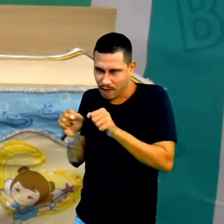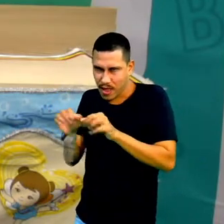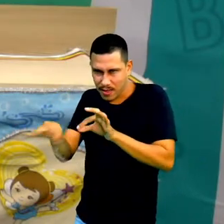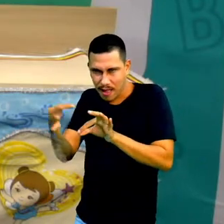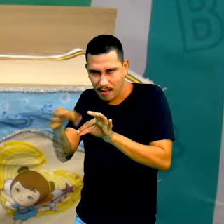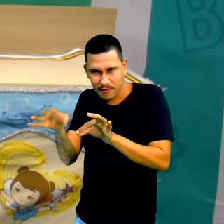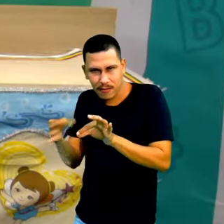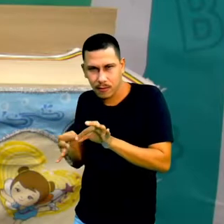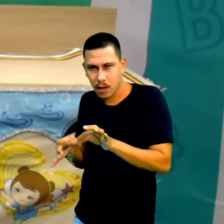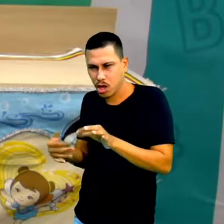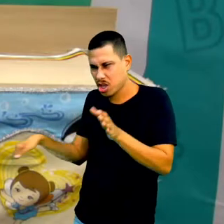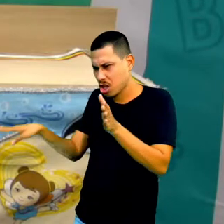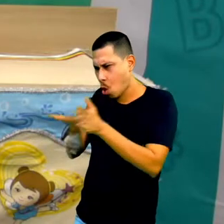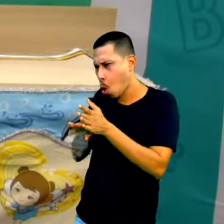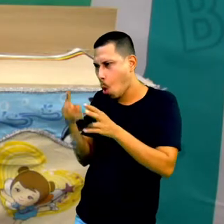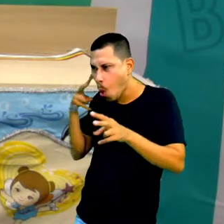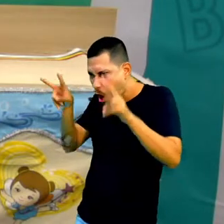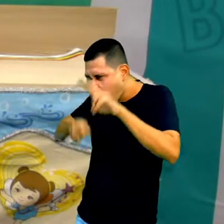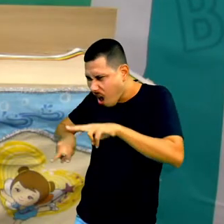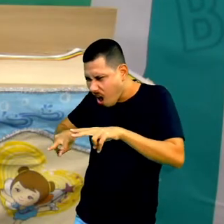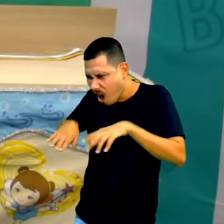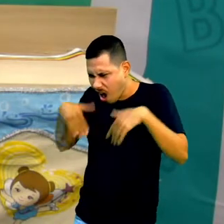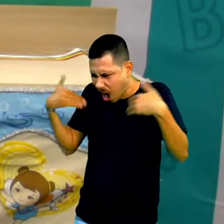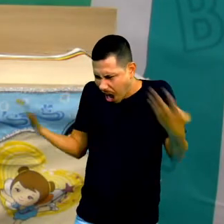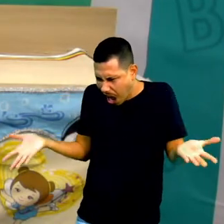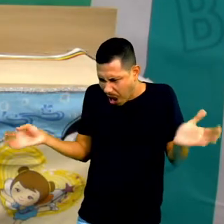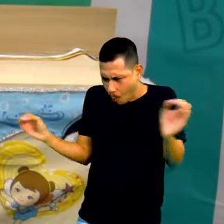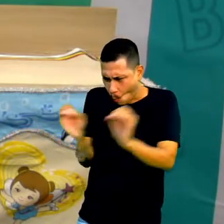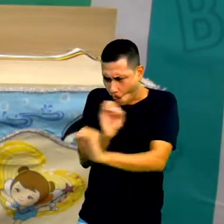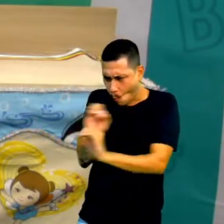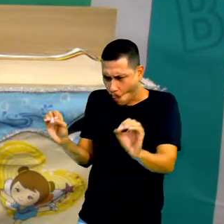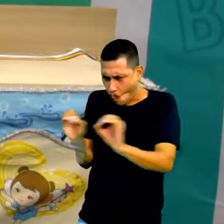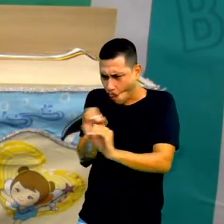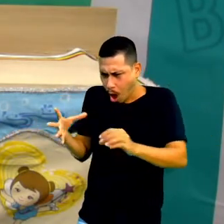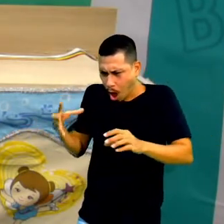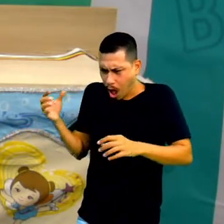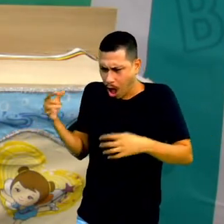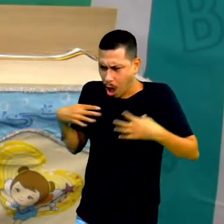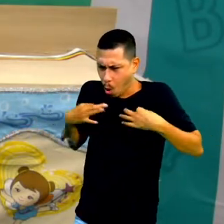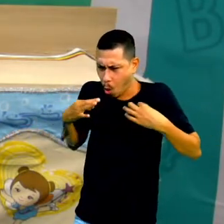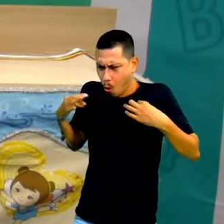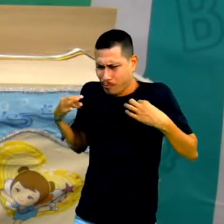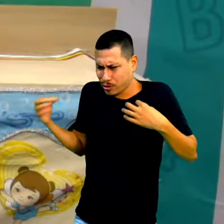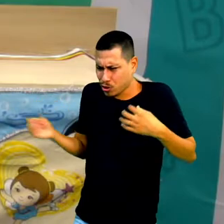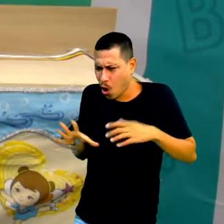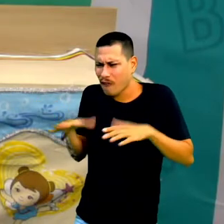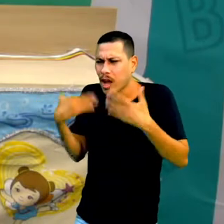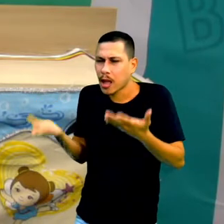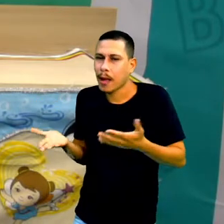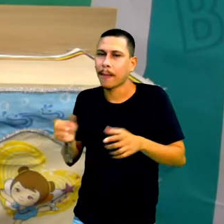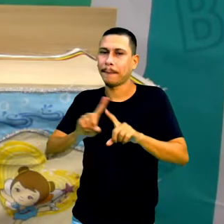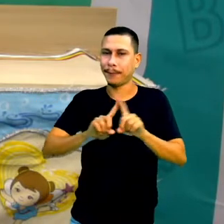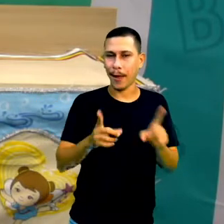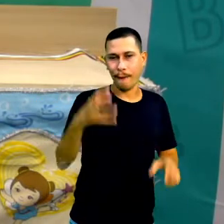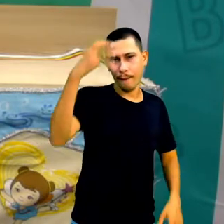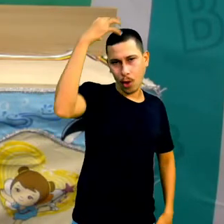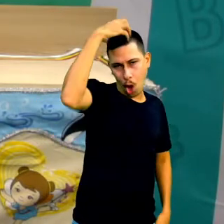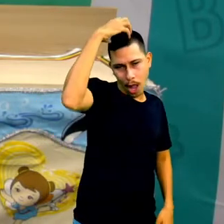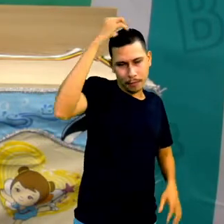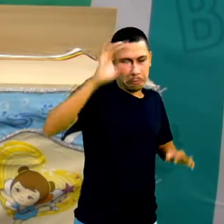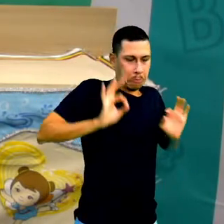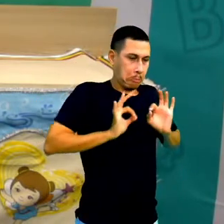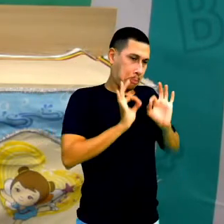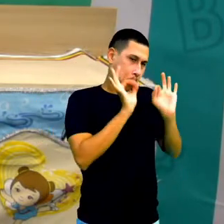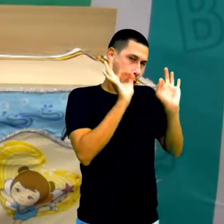lá, também não viu nada. Nada. Mas o rei, muito vaidoso,